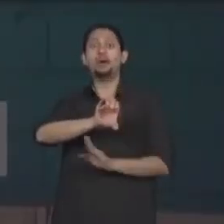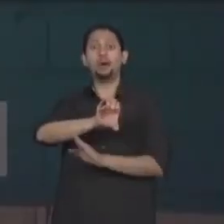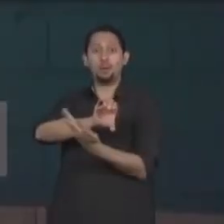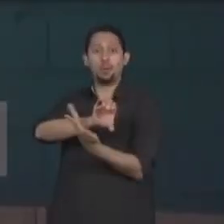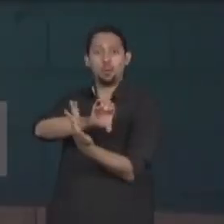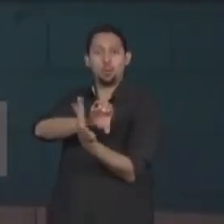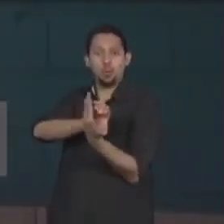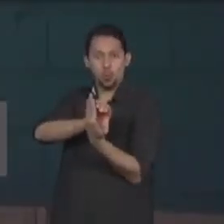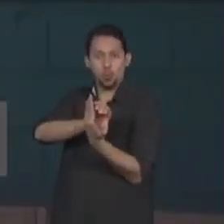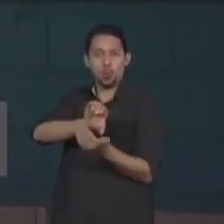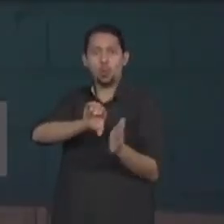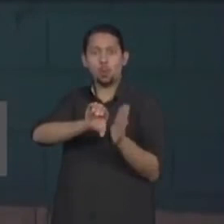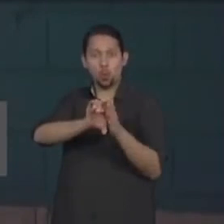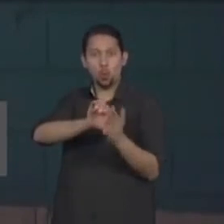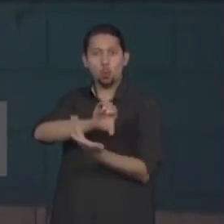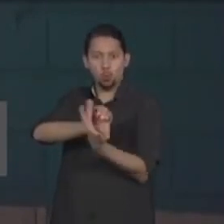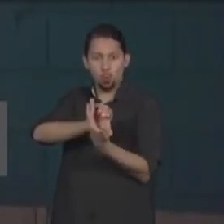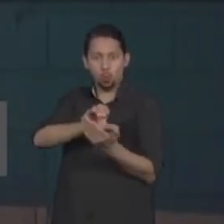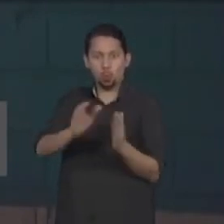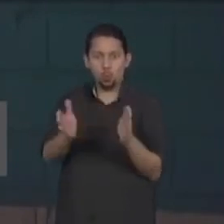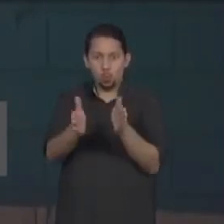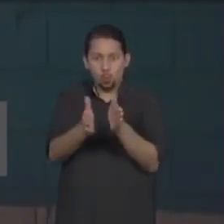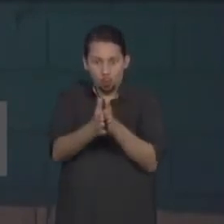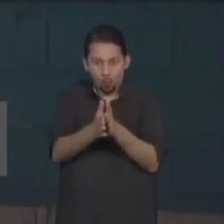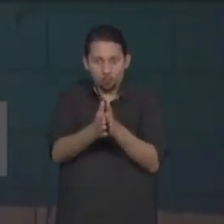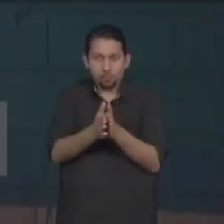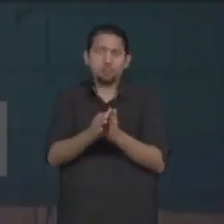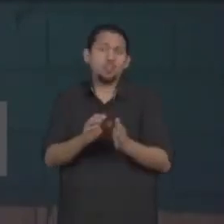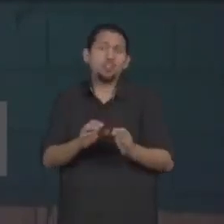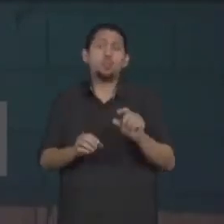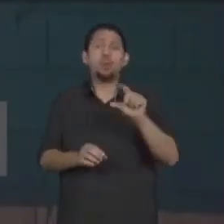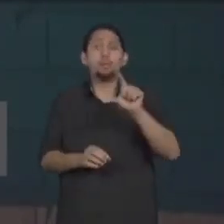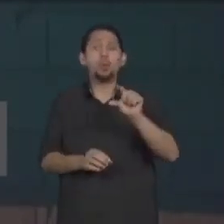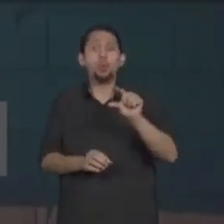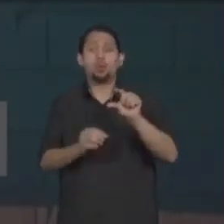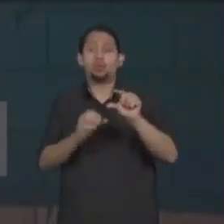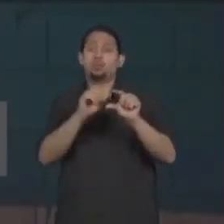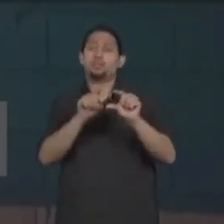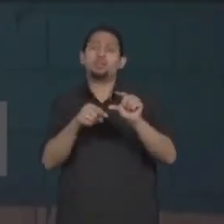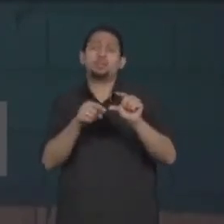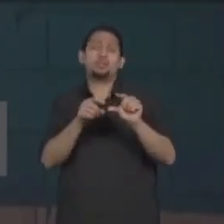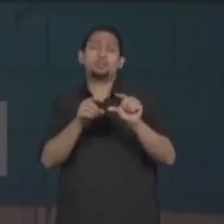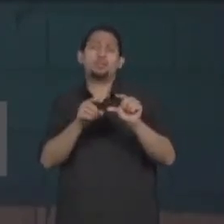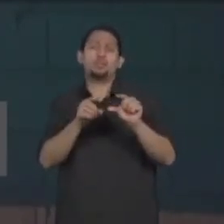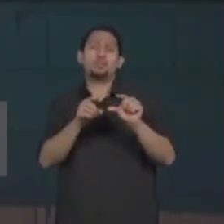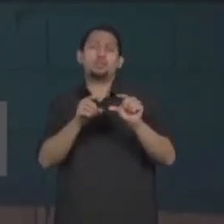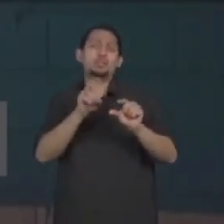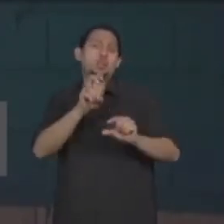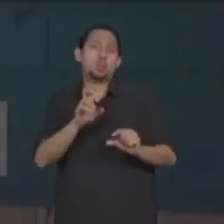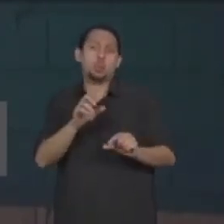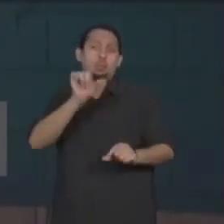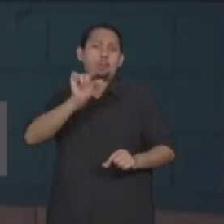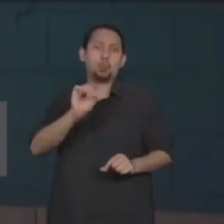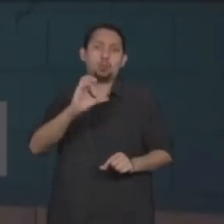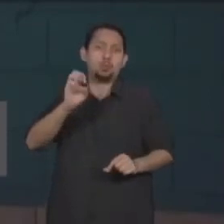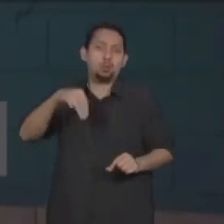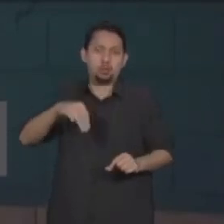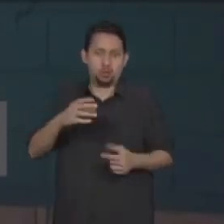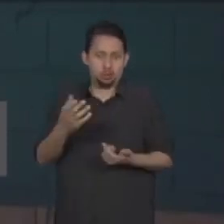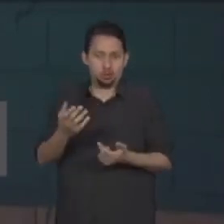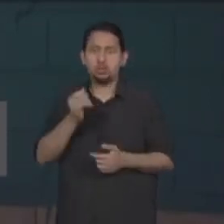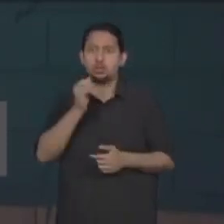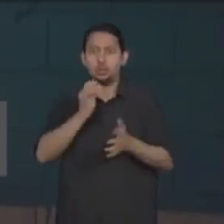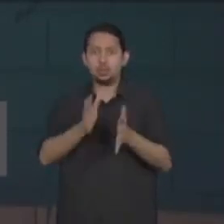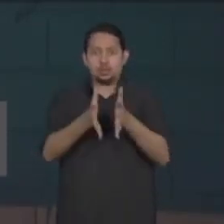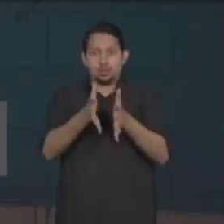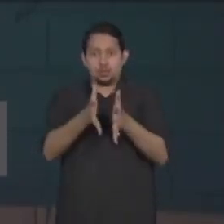pode pegar aqui, ó, isso como referência, meio centímetro. Então, se você fez essa maior com 3, você